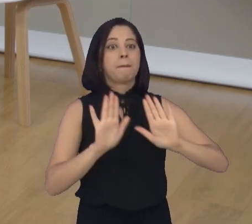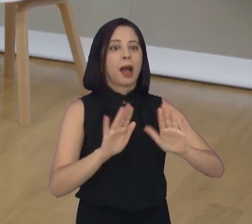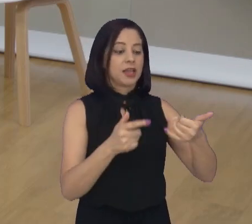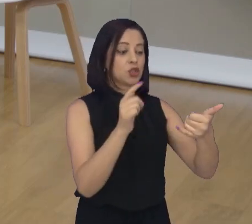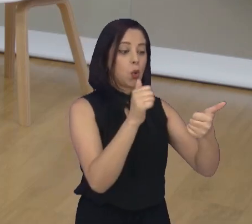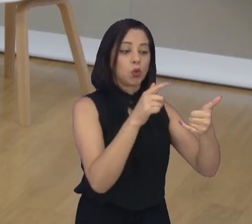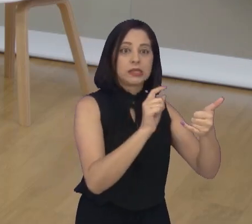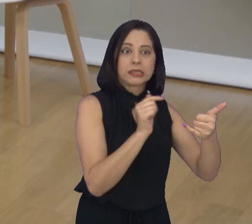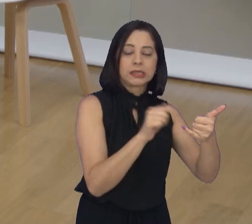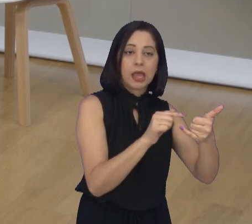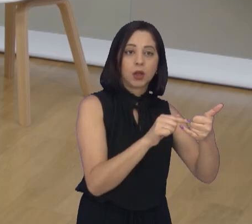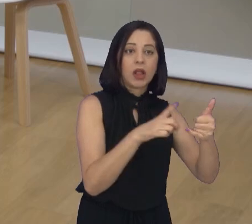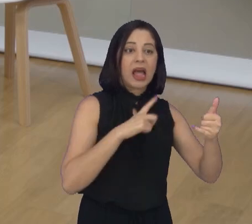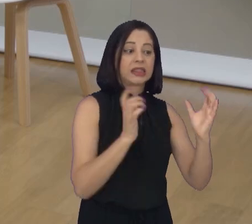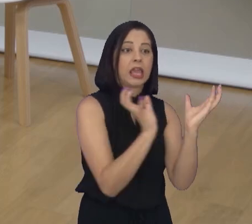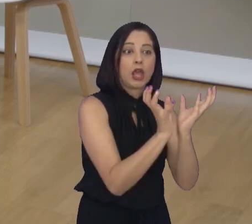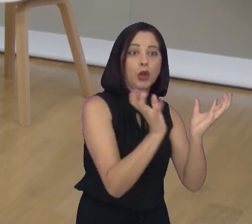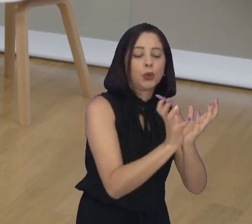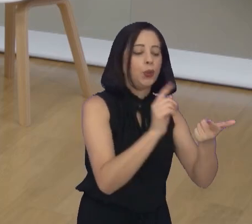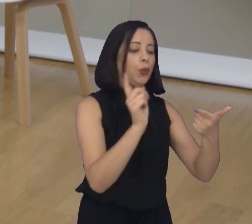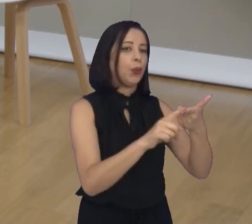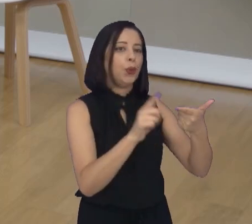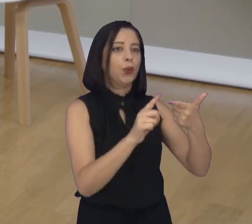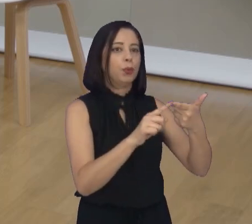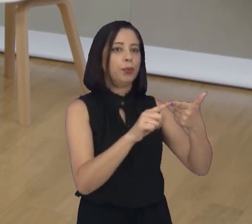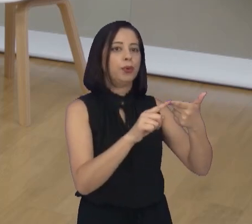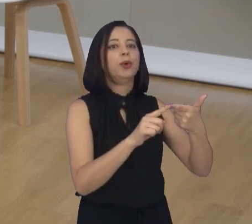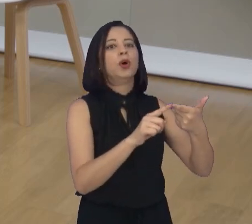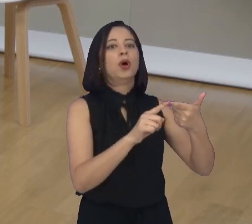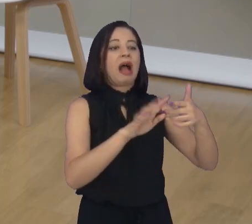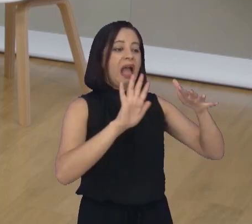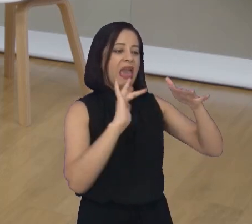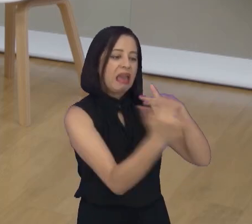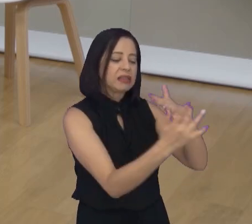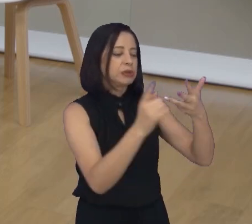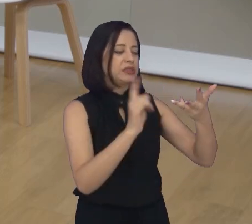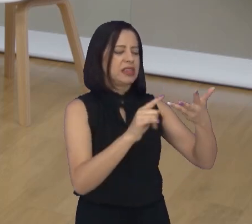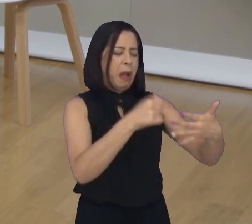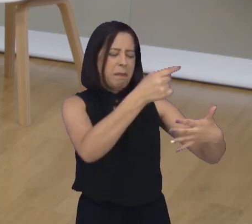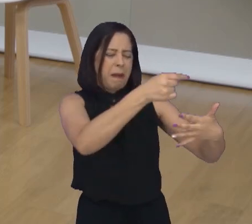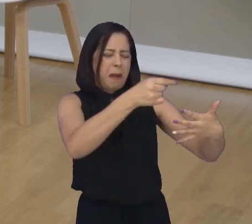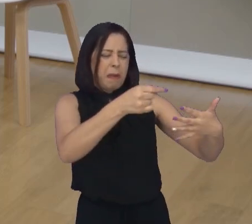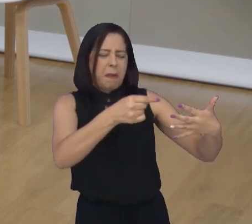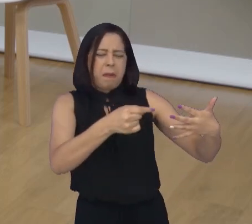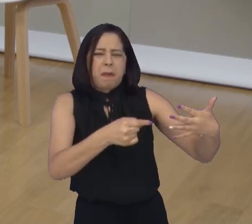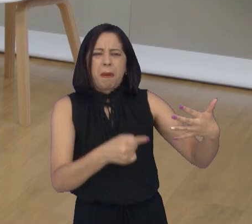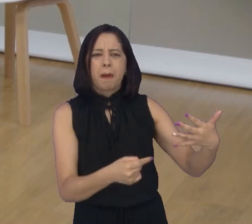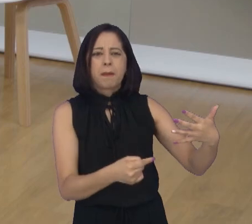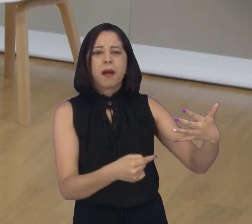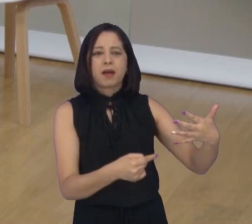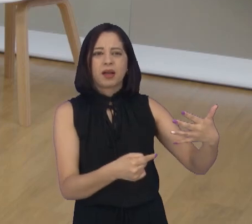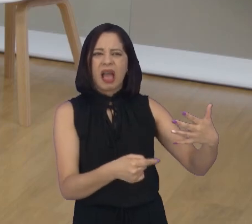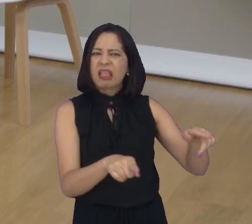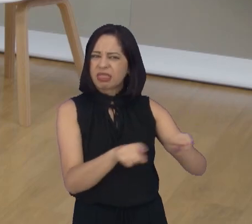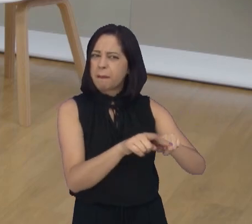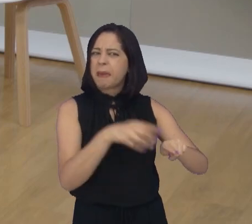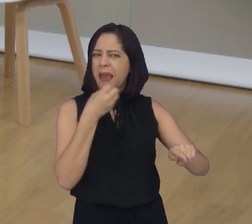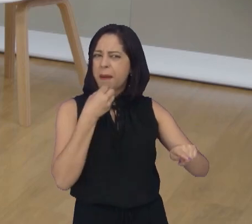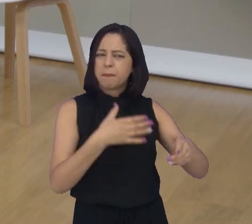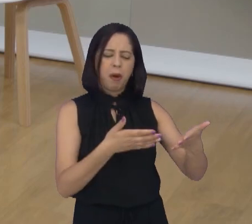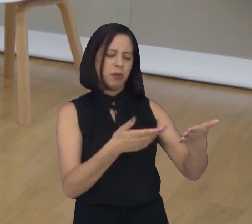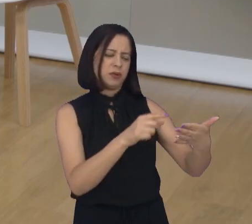de grupos que a gente não interage, de páginas que a gente segue e não tem, sei lá, nenhum sentido. Uma faxina digital